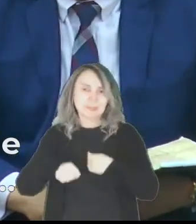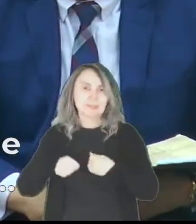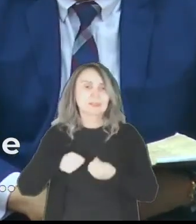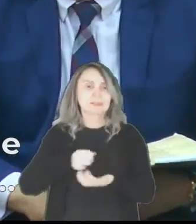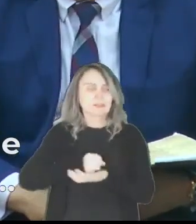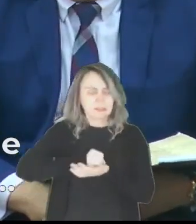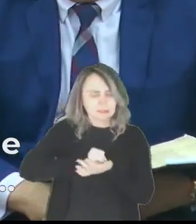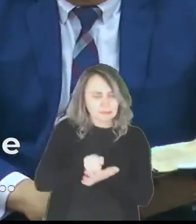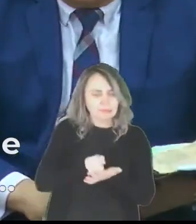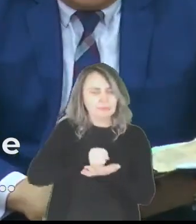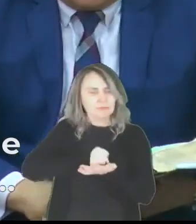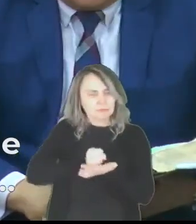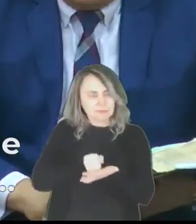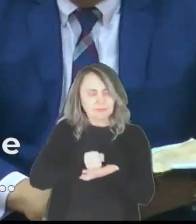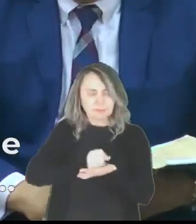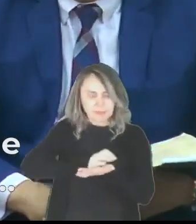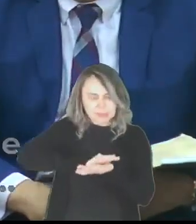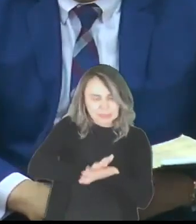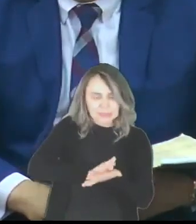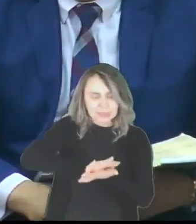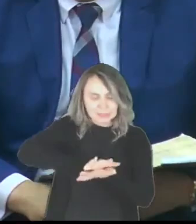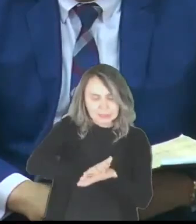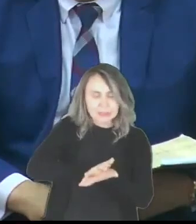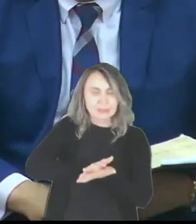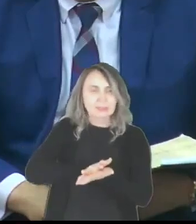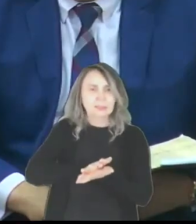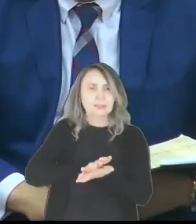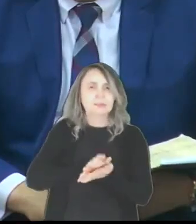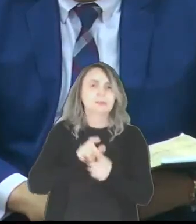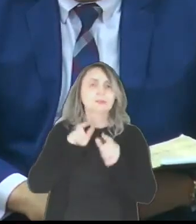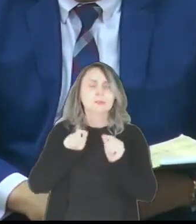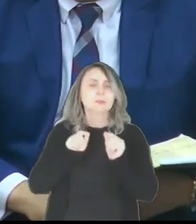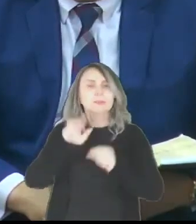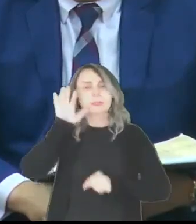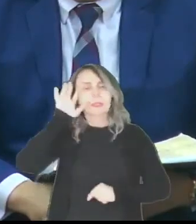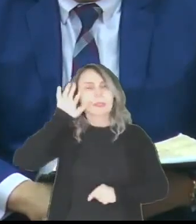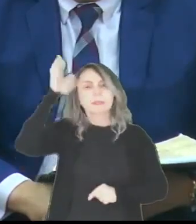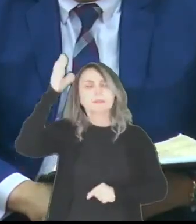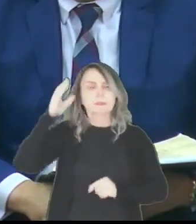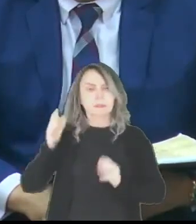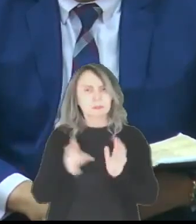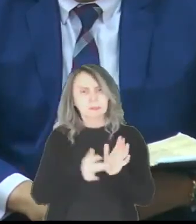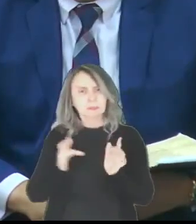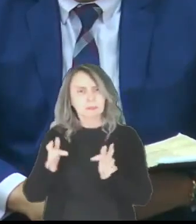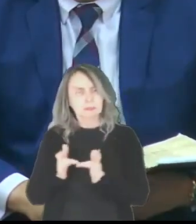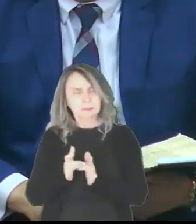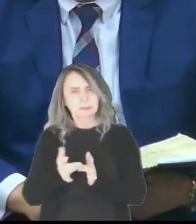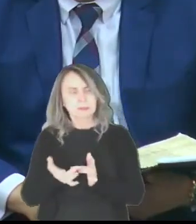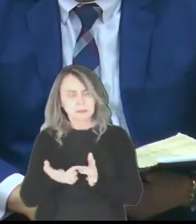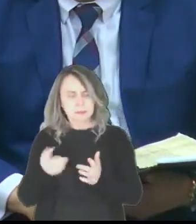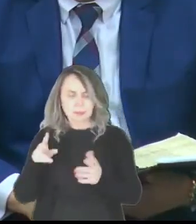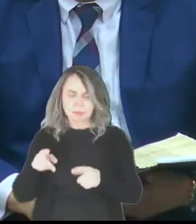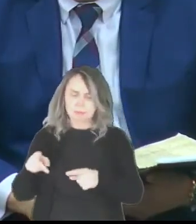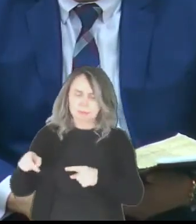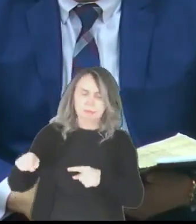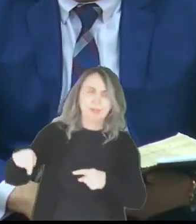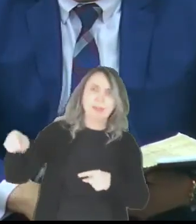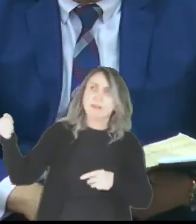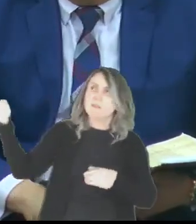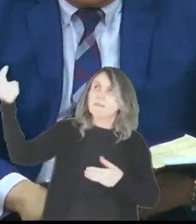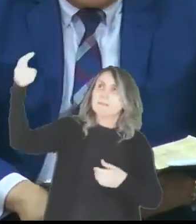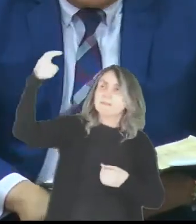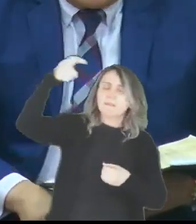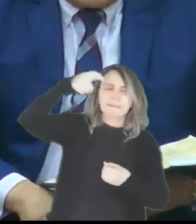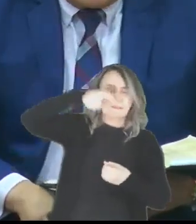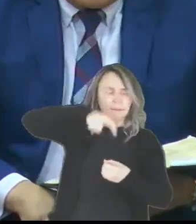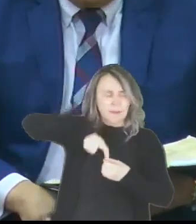meus amados irmãos? Pisado. O que foi que aconteceu com Jesus? Para ser o nosso Salvador, para salvar as nossas